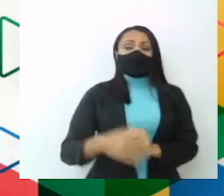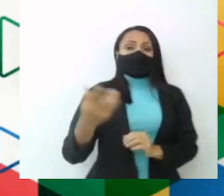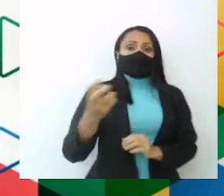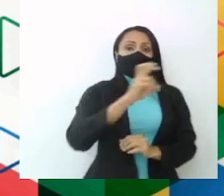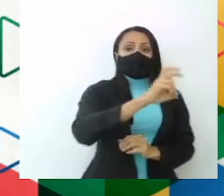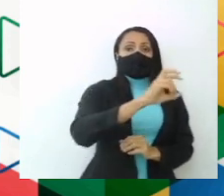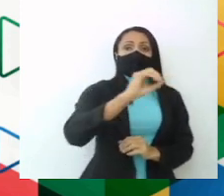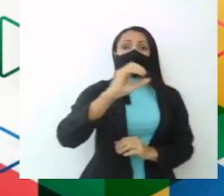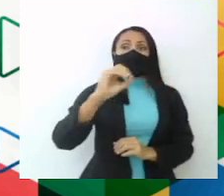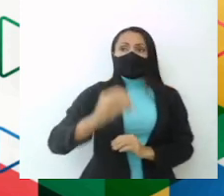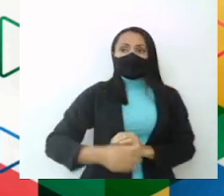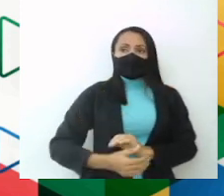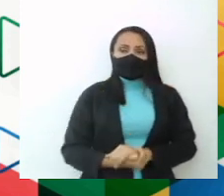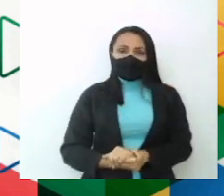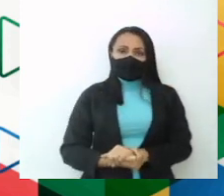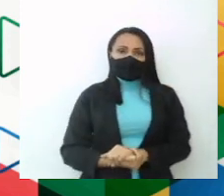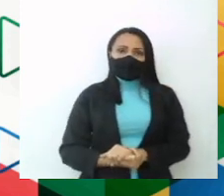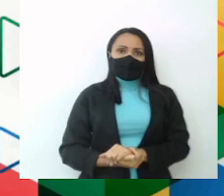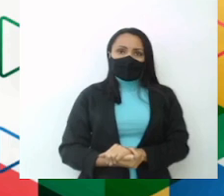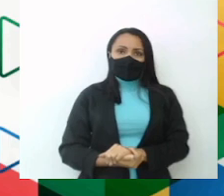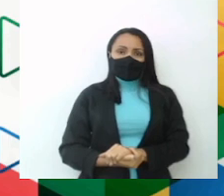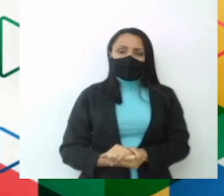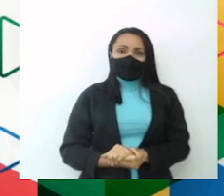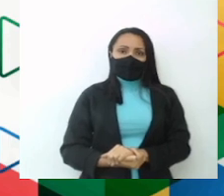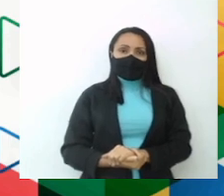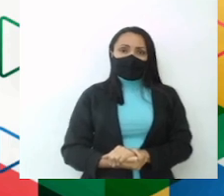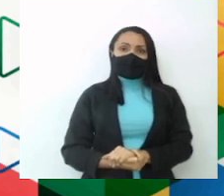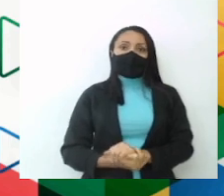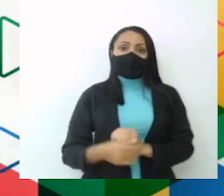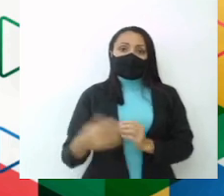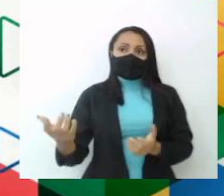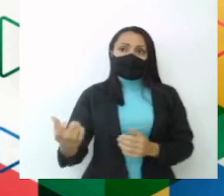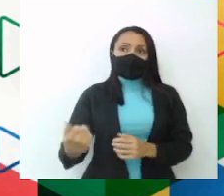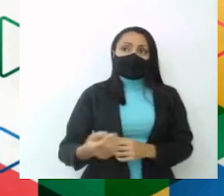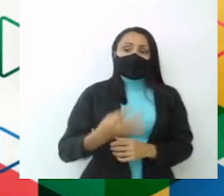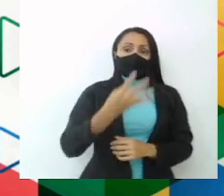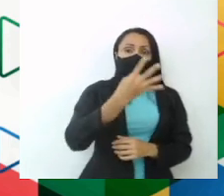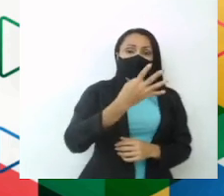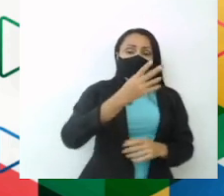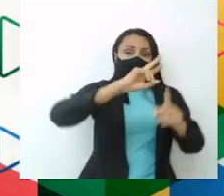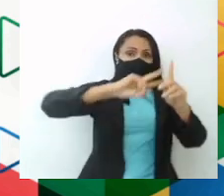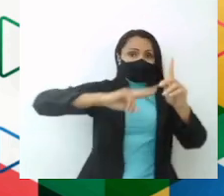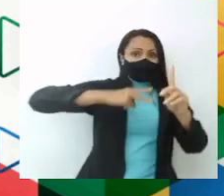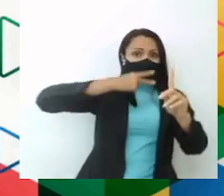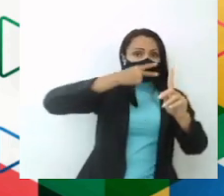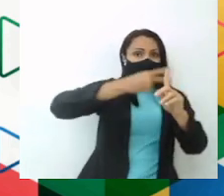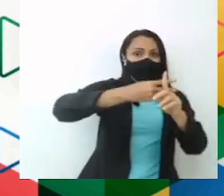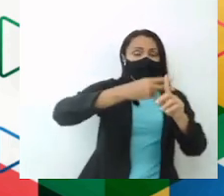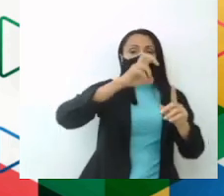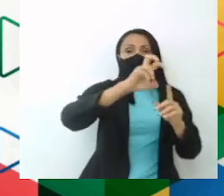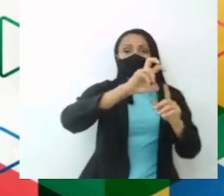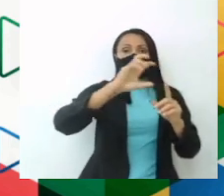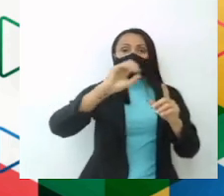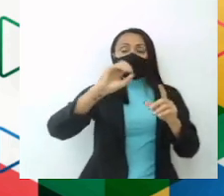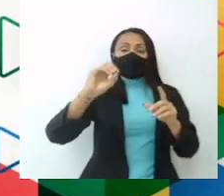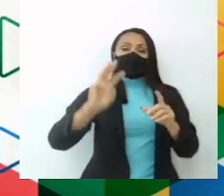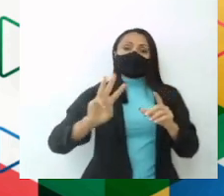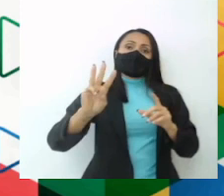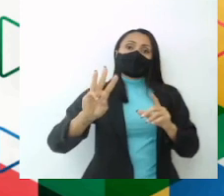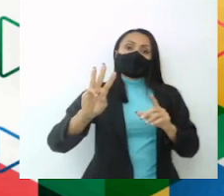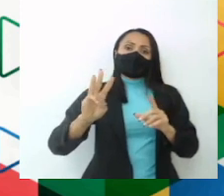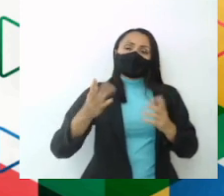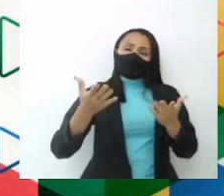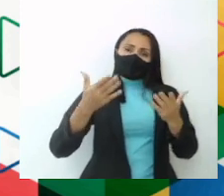na capacidade de produção de energia. Então, de 400, aumentou para 500 watts-hora.